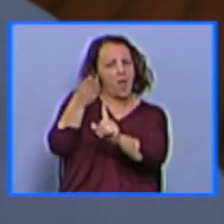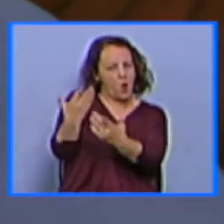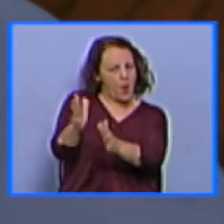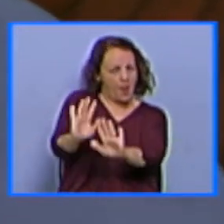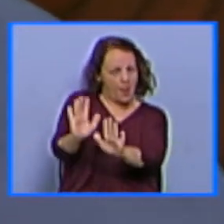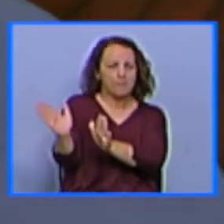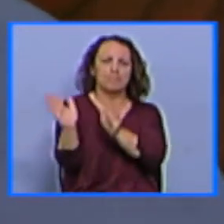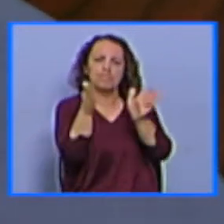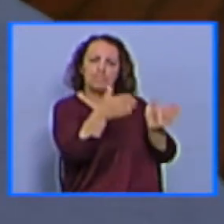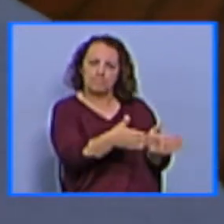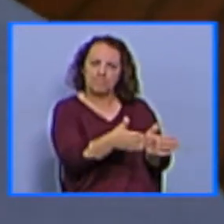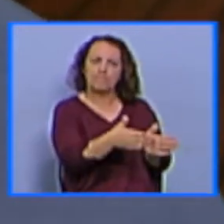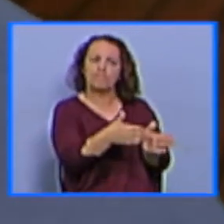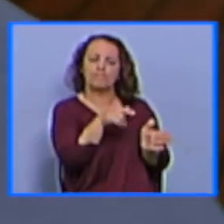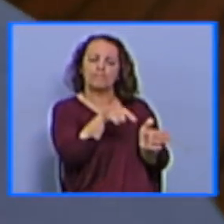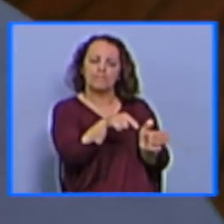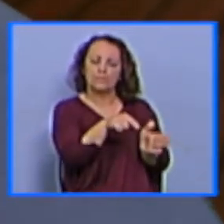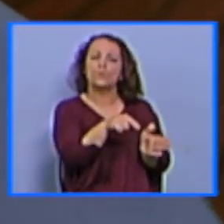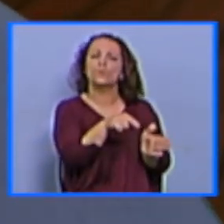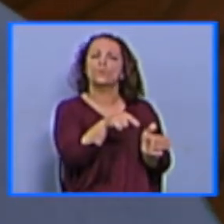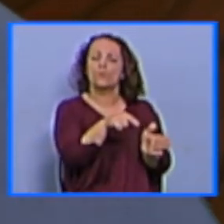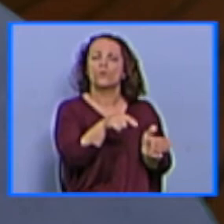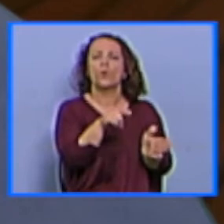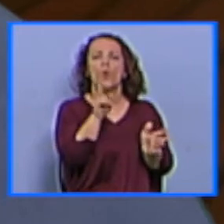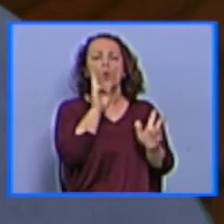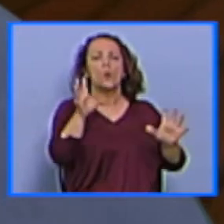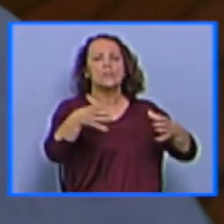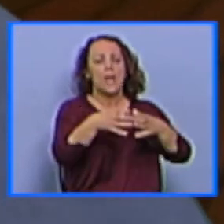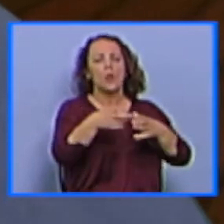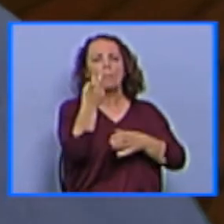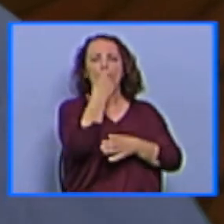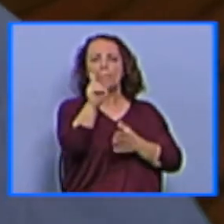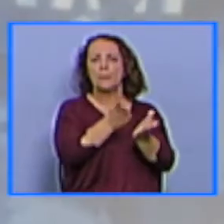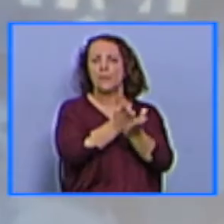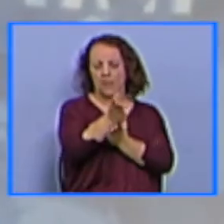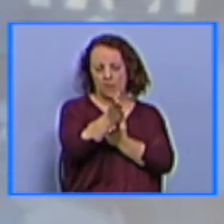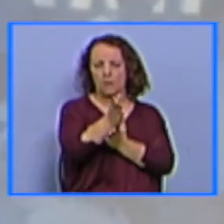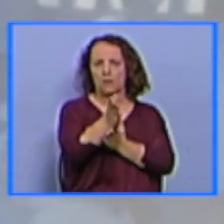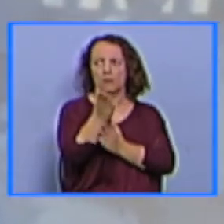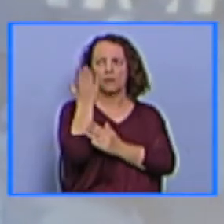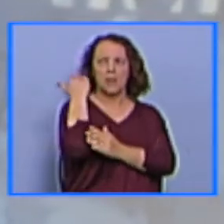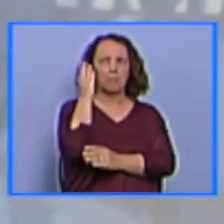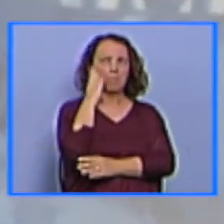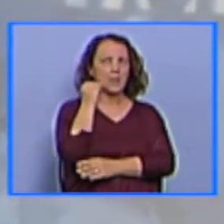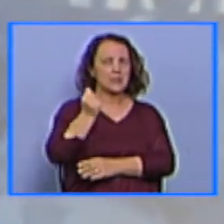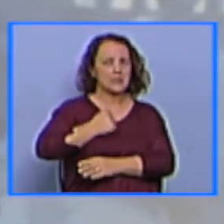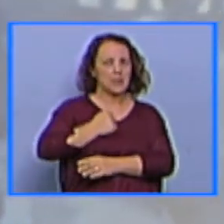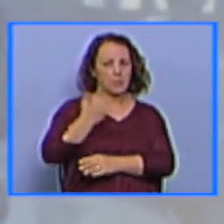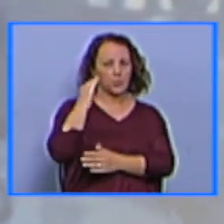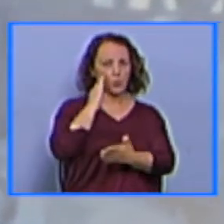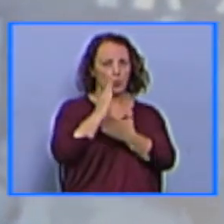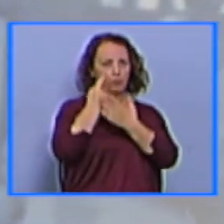vez, mas por este comunicado do Conselho Permanente, que foi divulgado no sábado, creio eu, no último